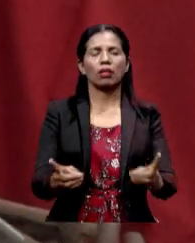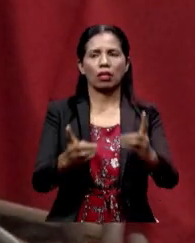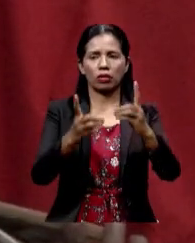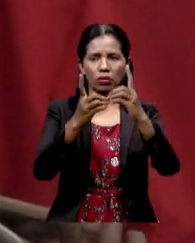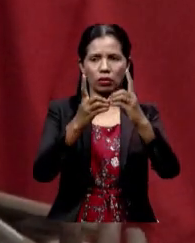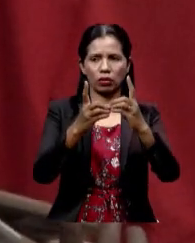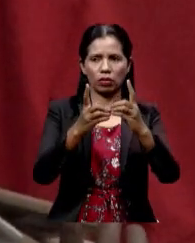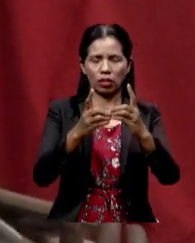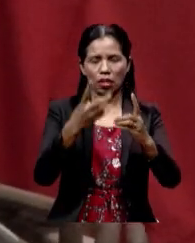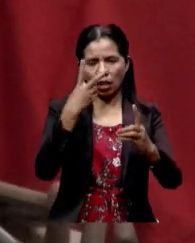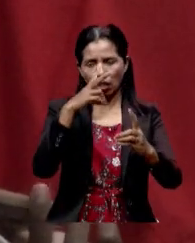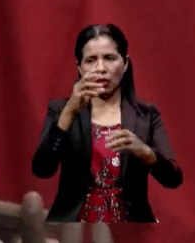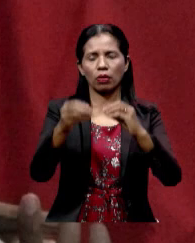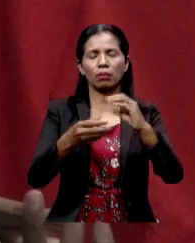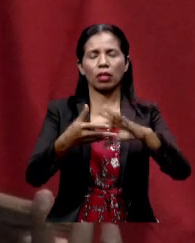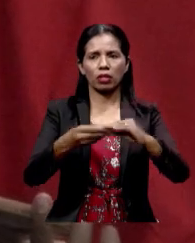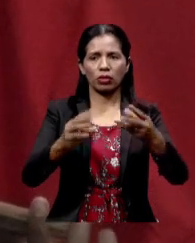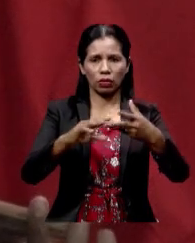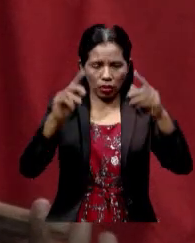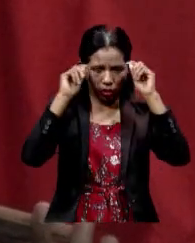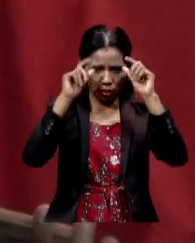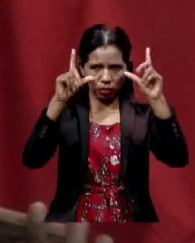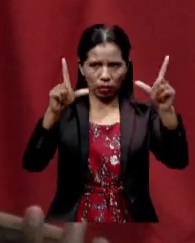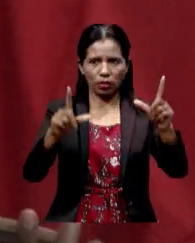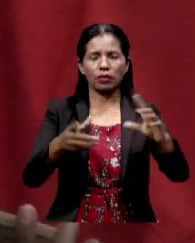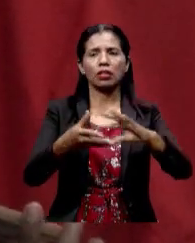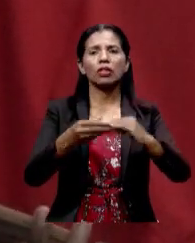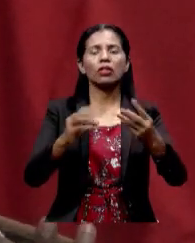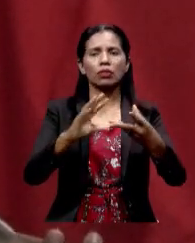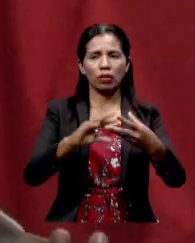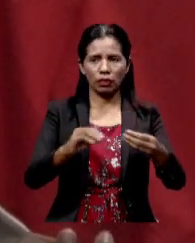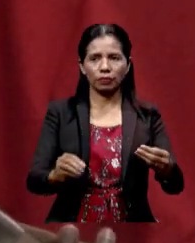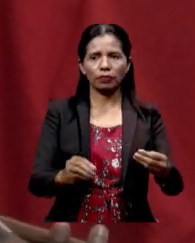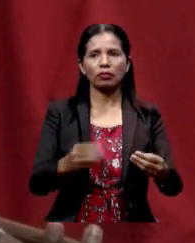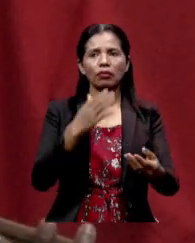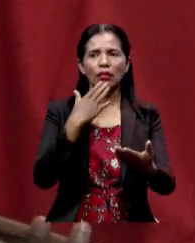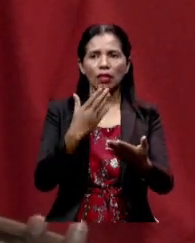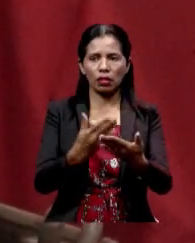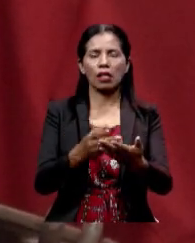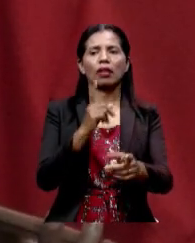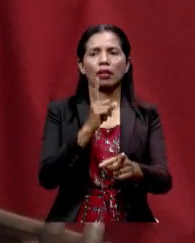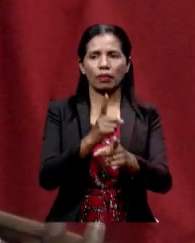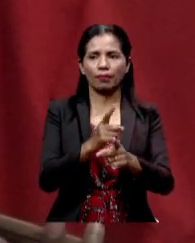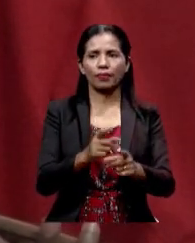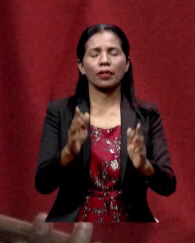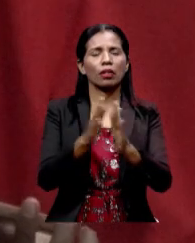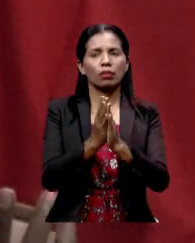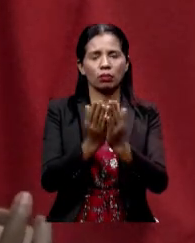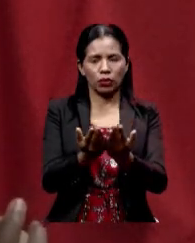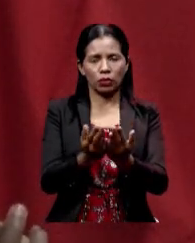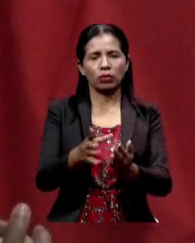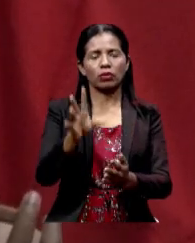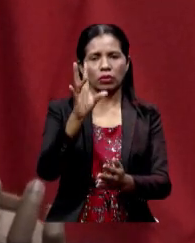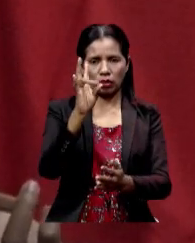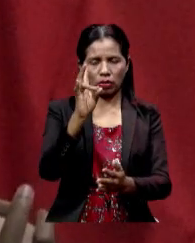ba historia rai timornia. Historia ida ke extraordinari tepters. Livro hito